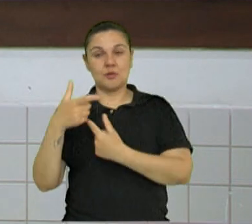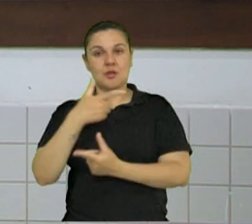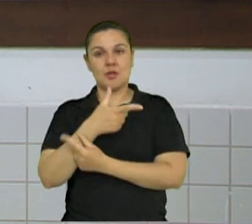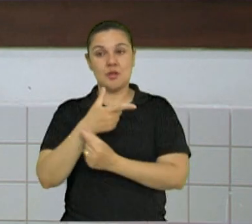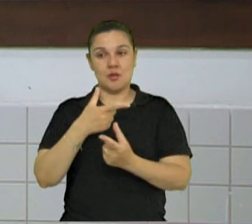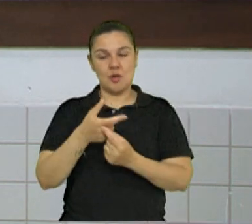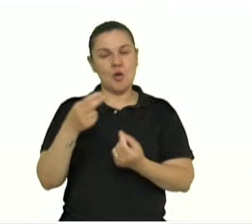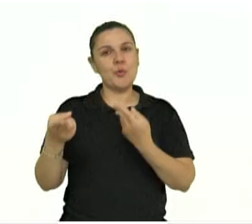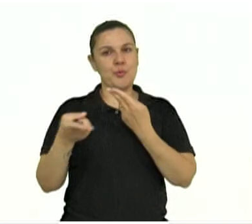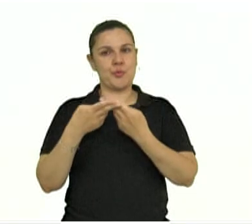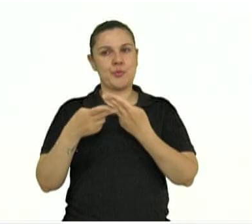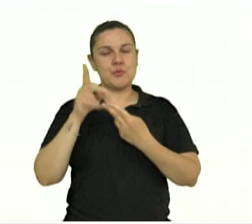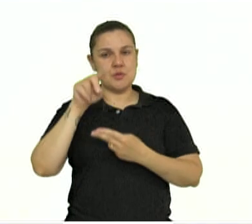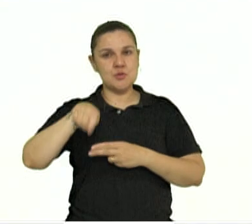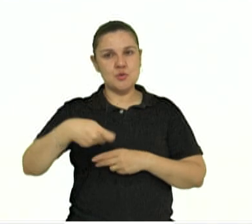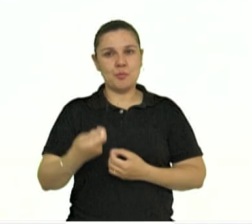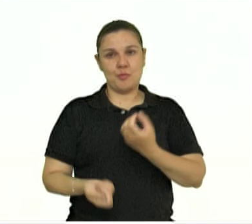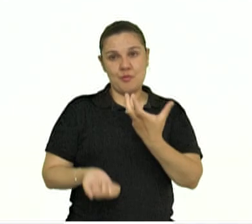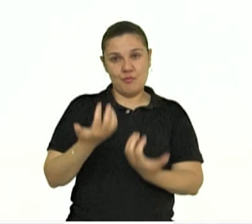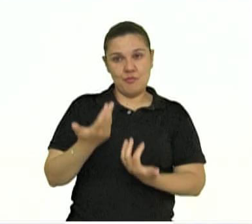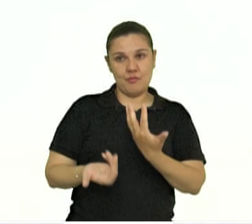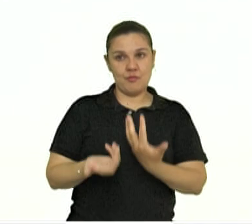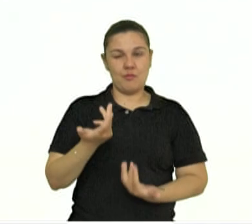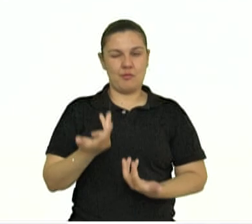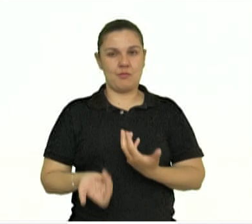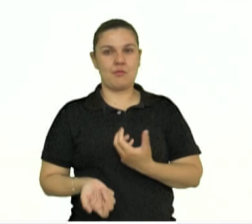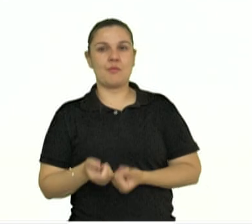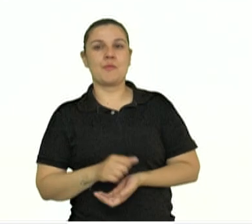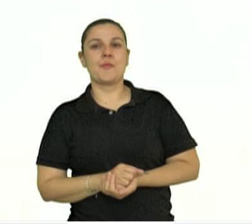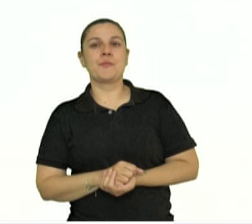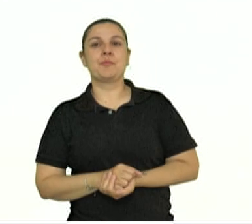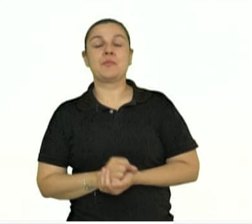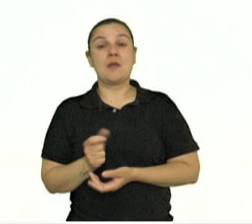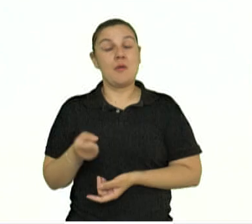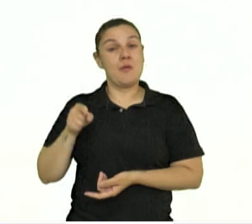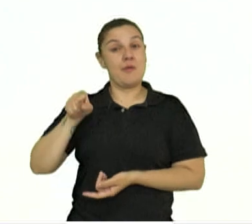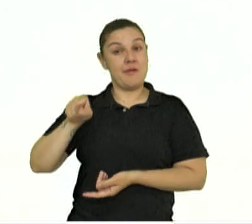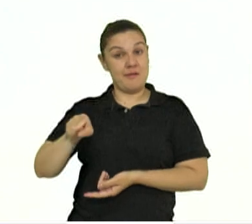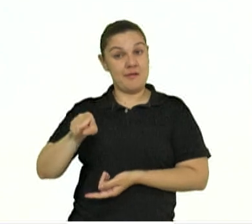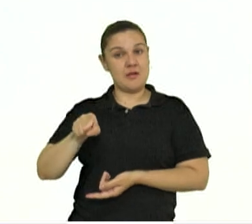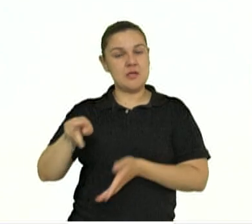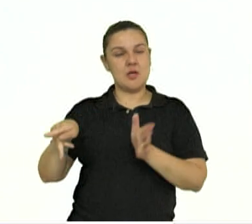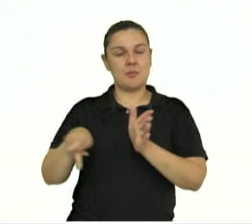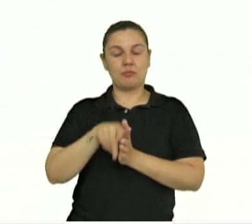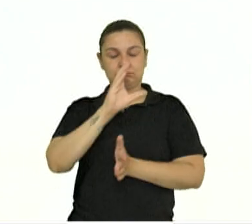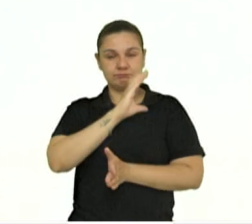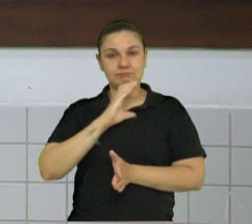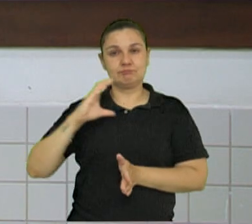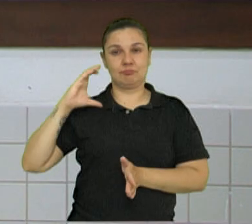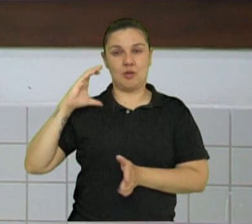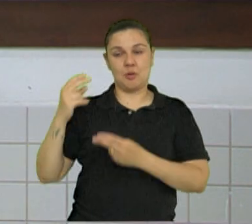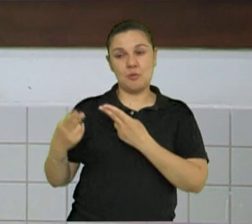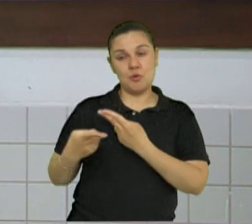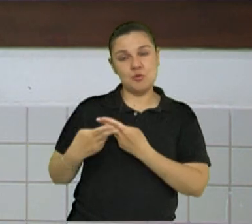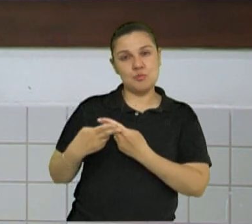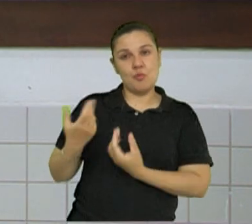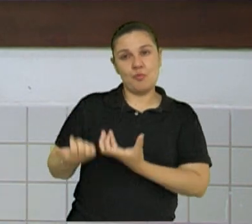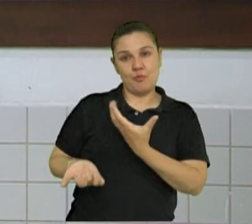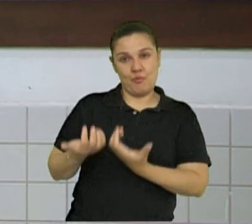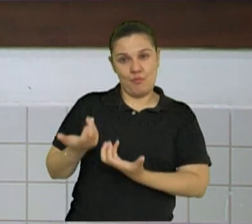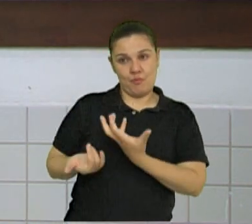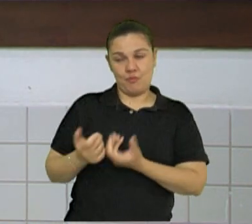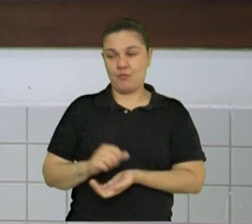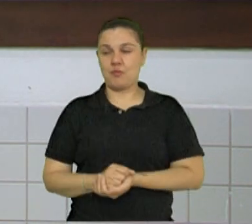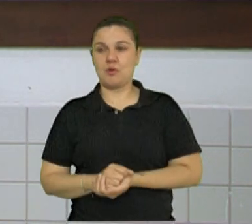metáfora do fogo, olha só, chama, então, o nosso Luís de Camões utilizou o